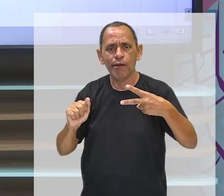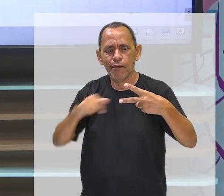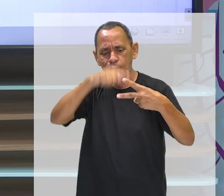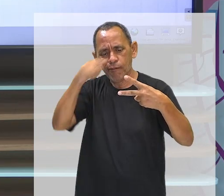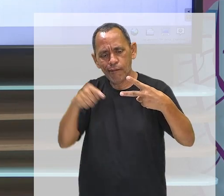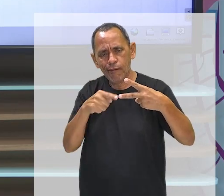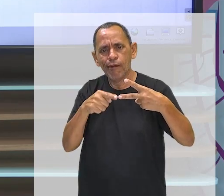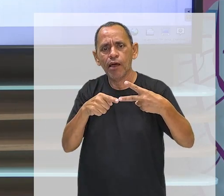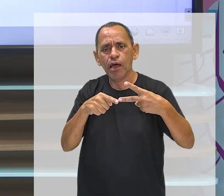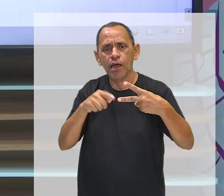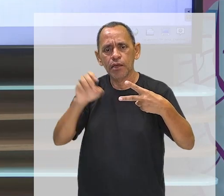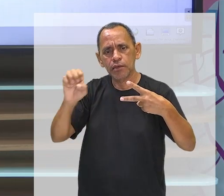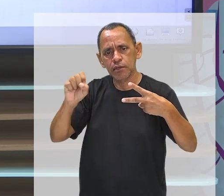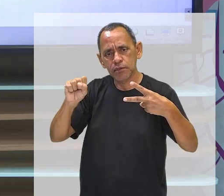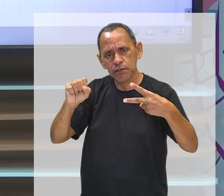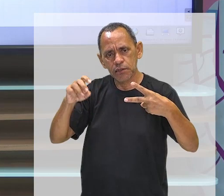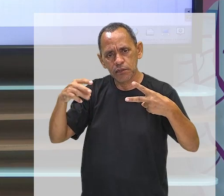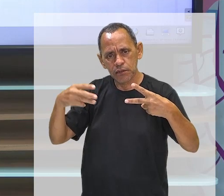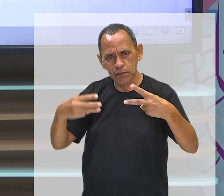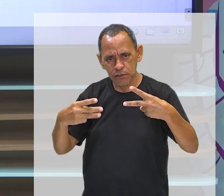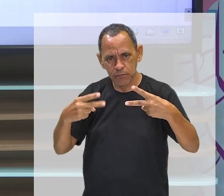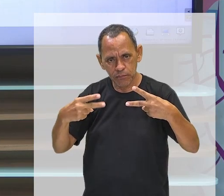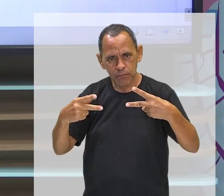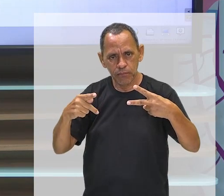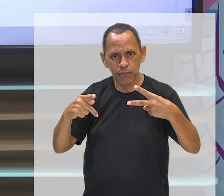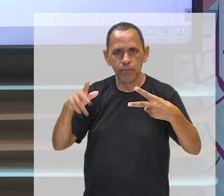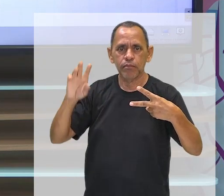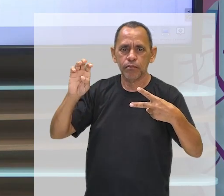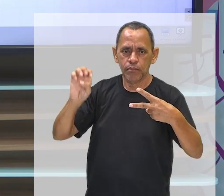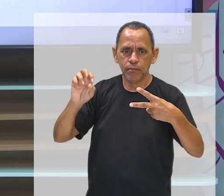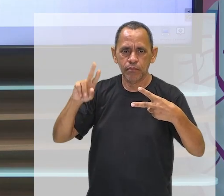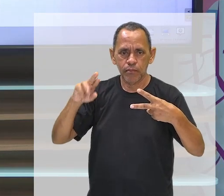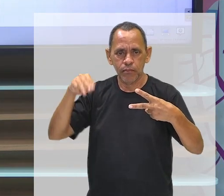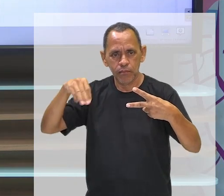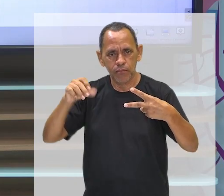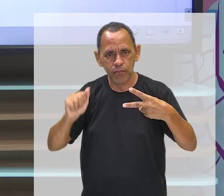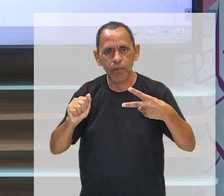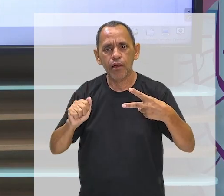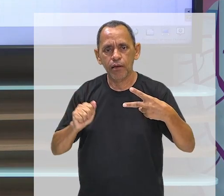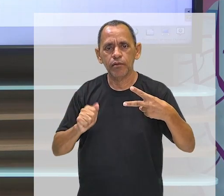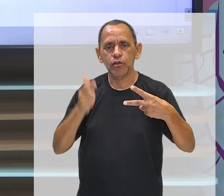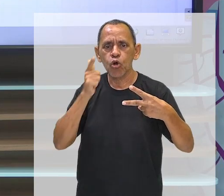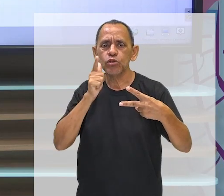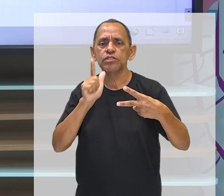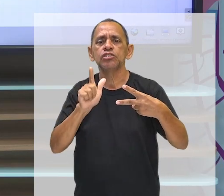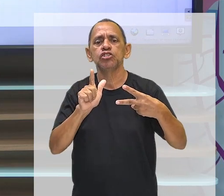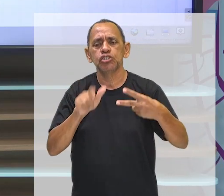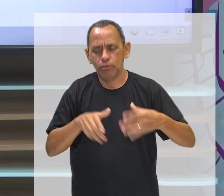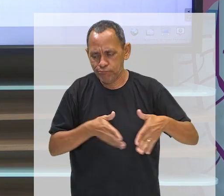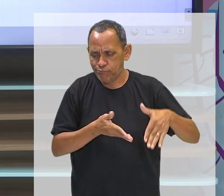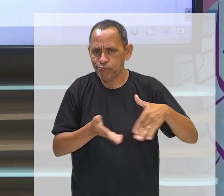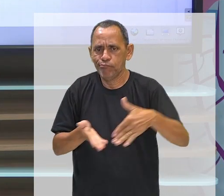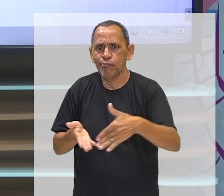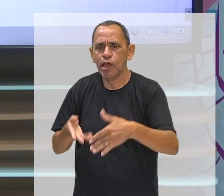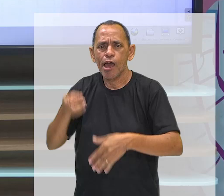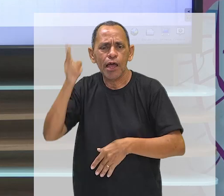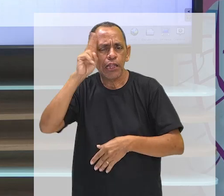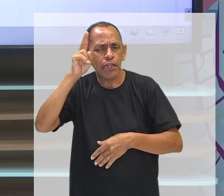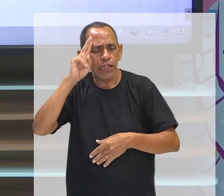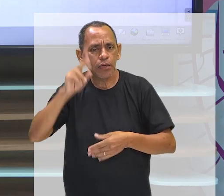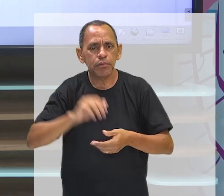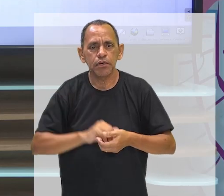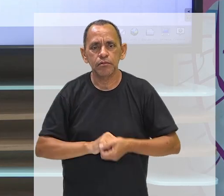já essa área, limpando esse caminho para que o espermatozoide consiga fazer ali o seu percurso, certo? E lembra que nós falamos